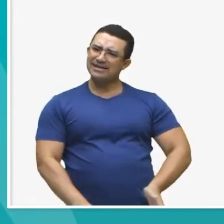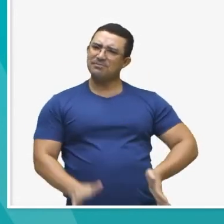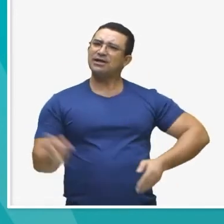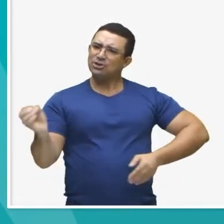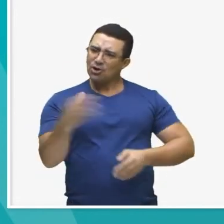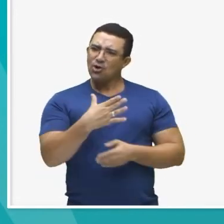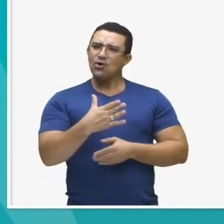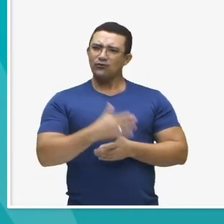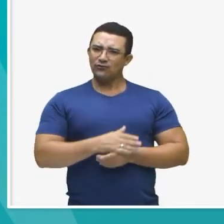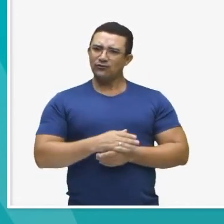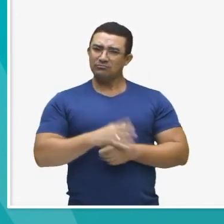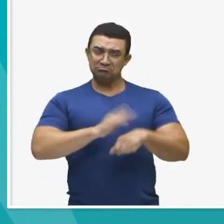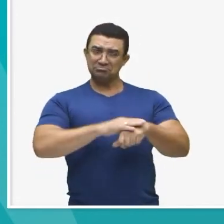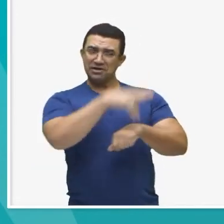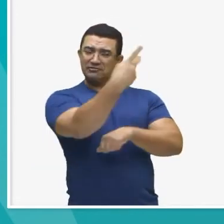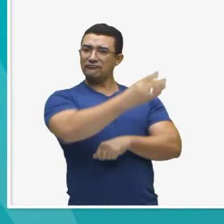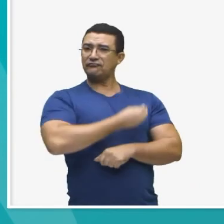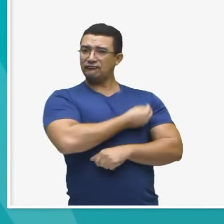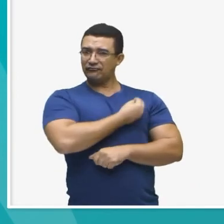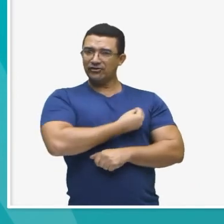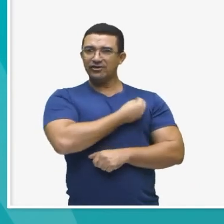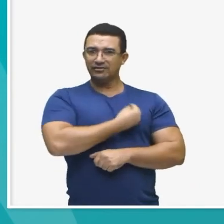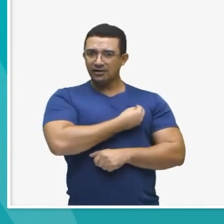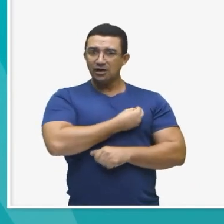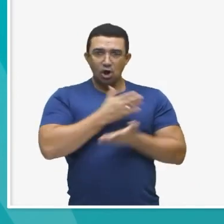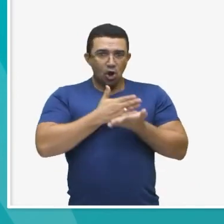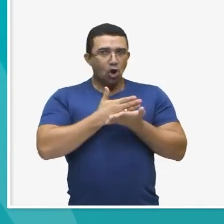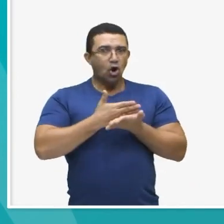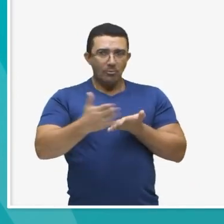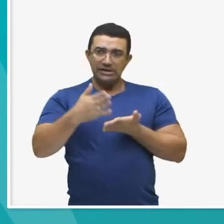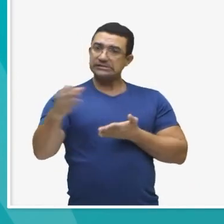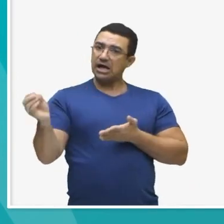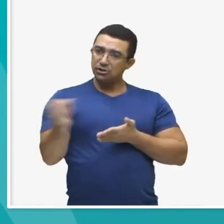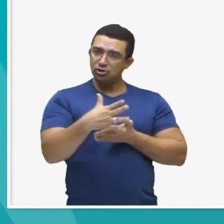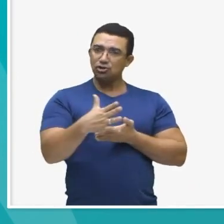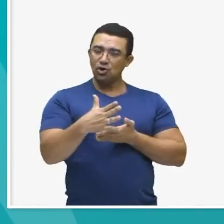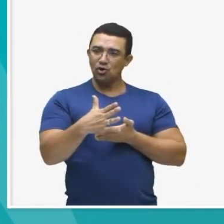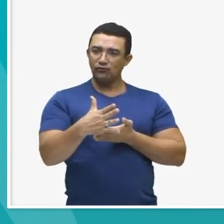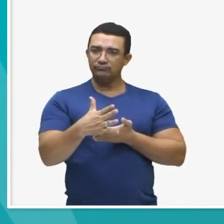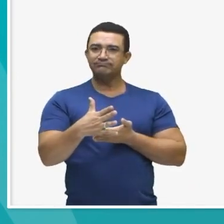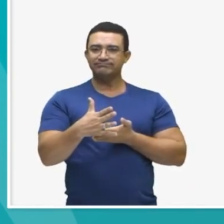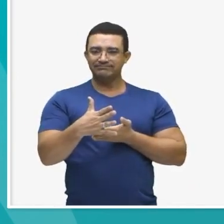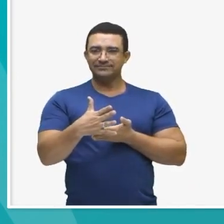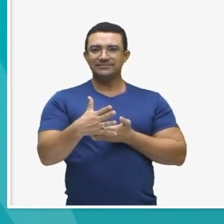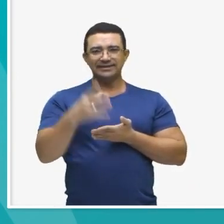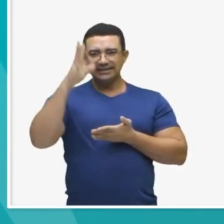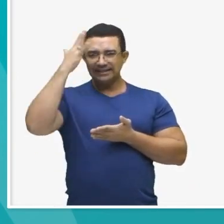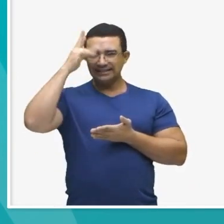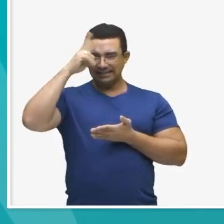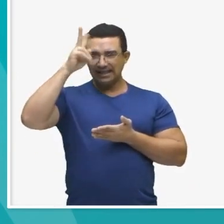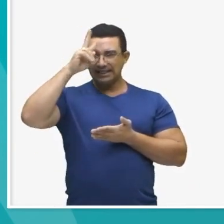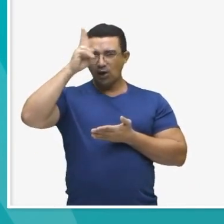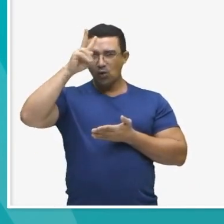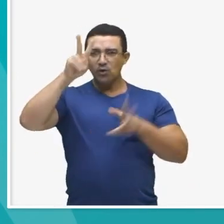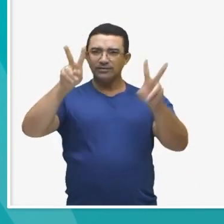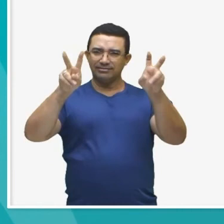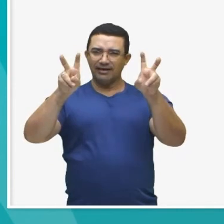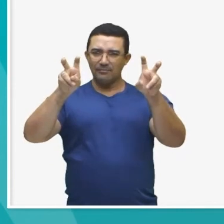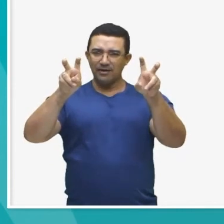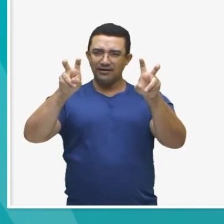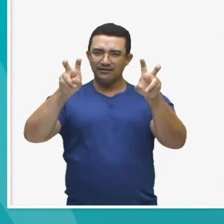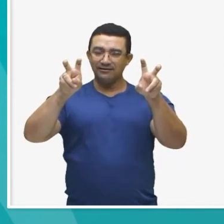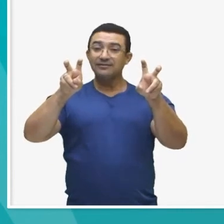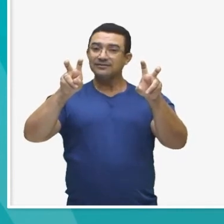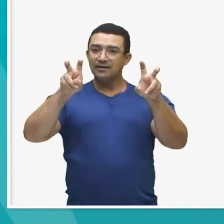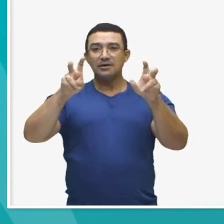assim, faz com que de fato seja primeiro a morte e depois a vida. E a vida, assim, triunfa sobre